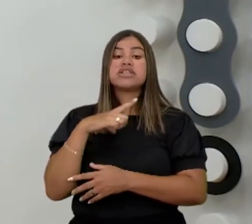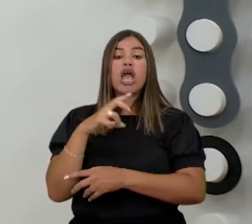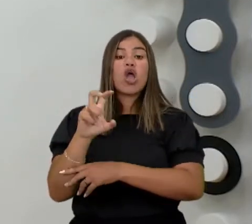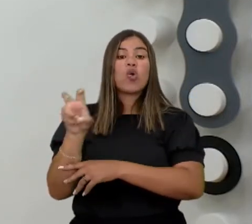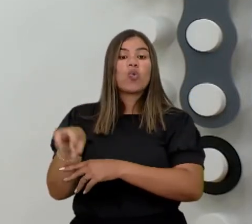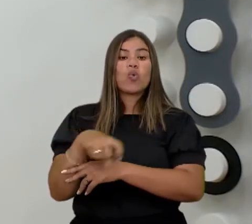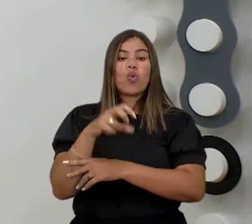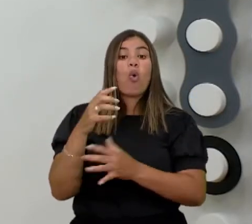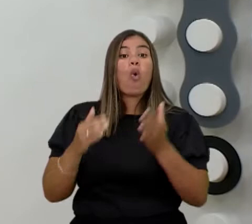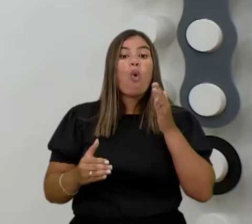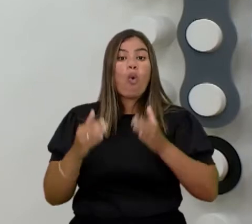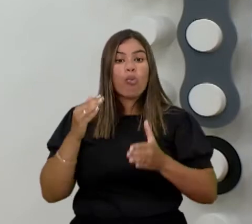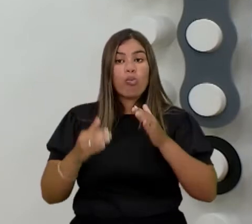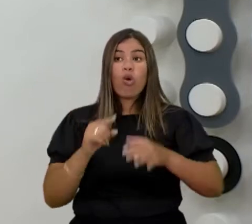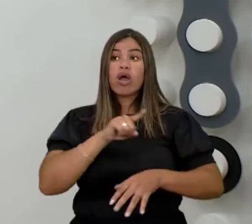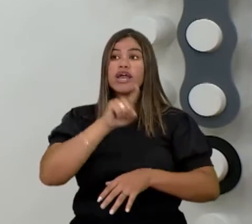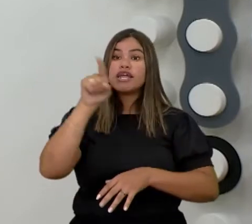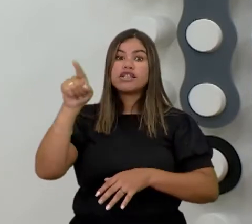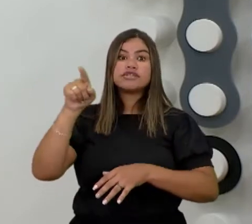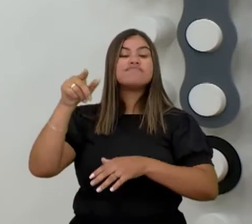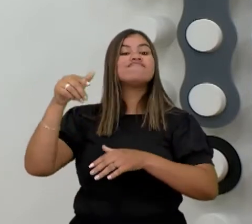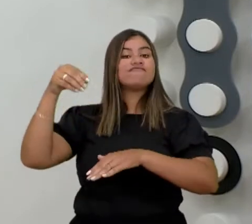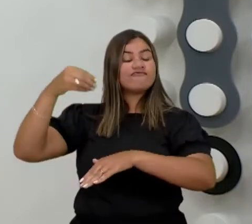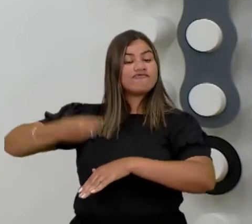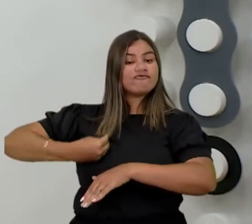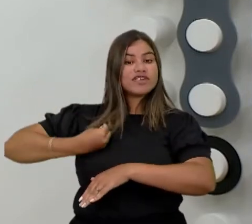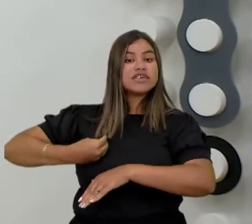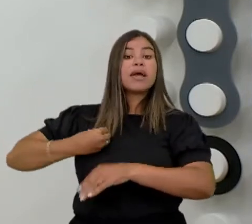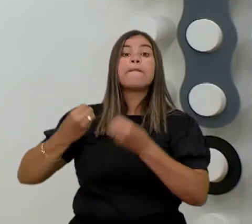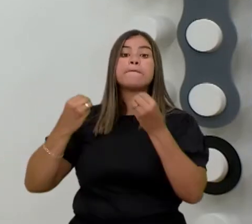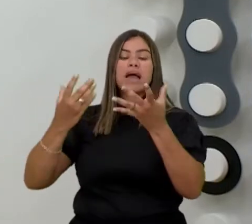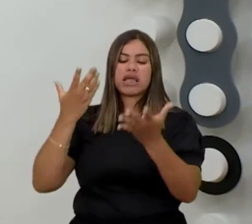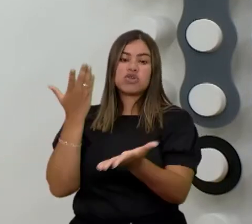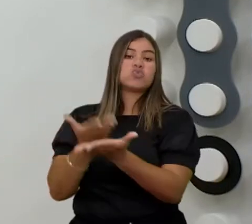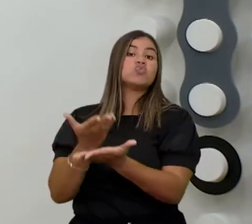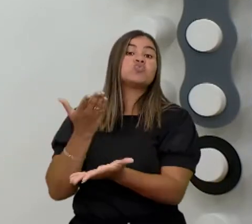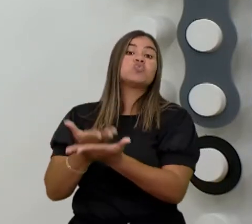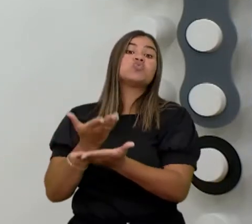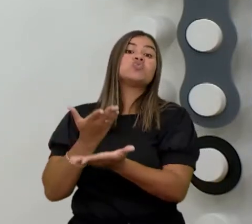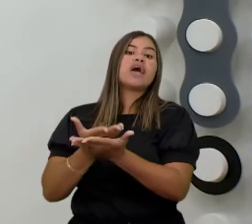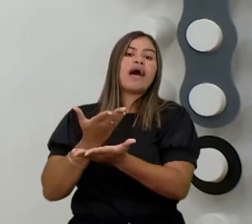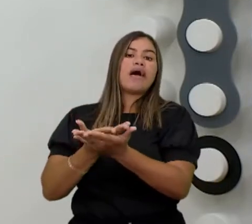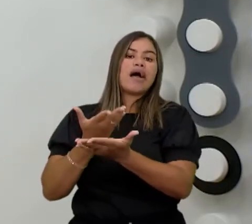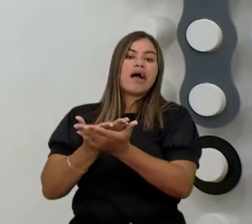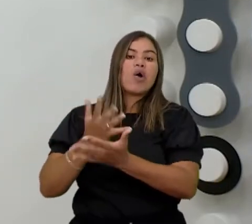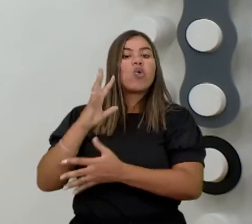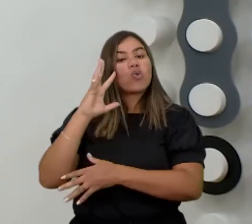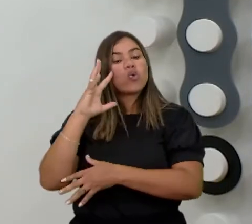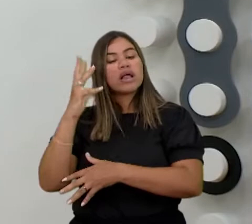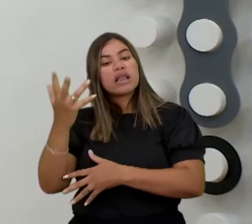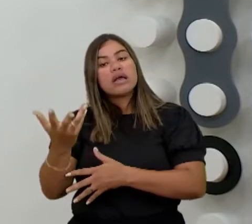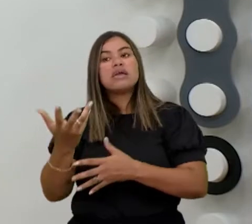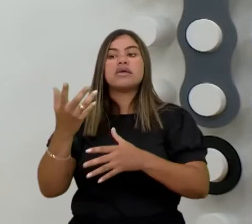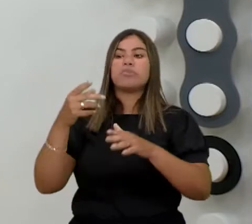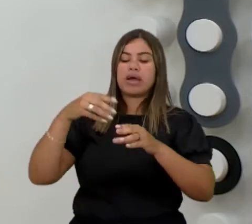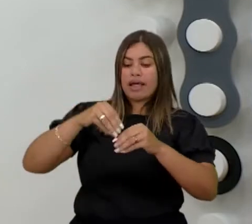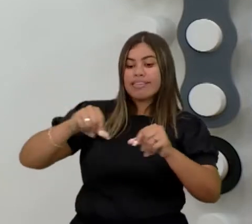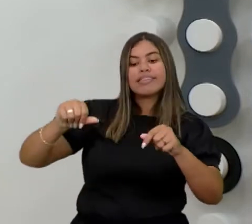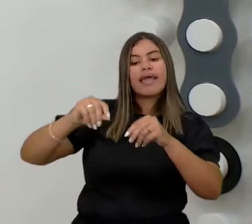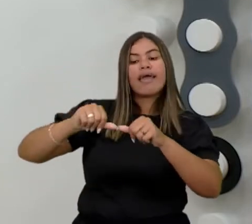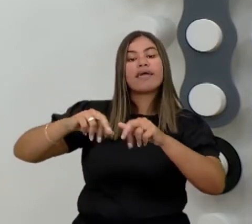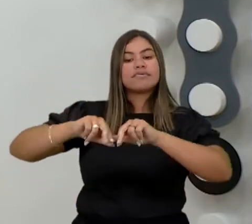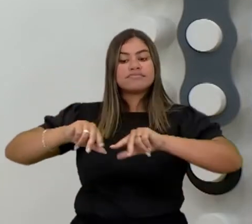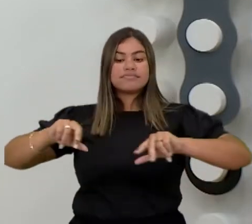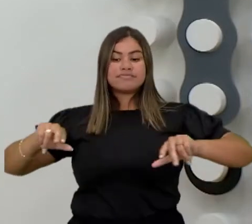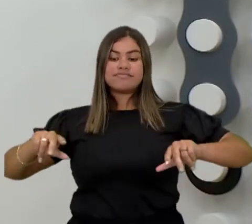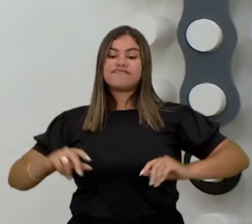do clima, né? Então, é interessante isso. Mas quanto tempo se levou para colocar essa espaçonave na superfície de Marte?